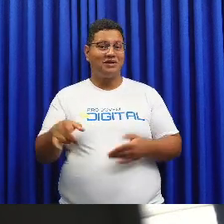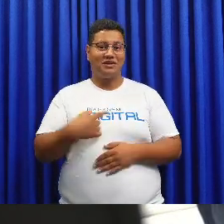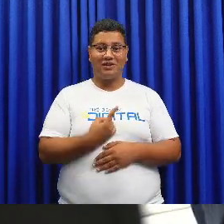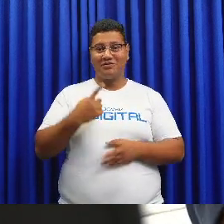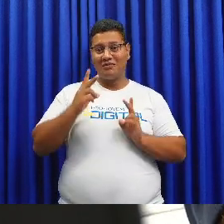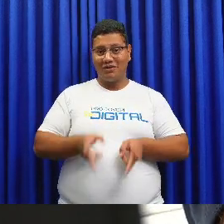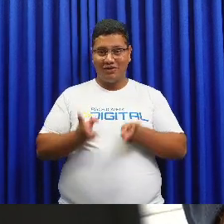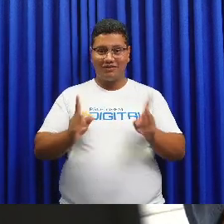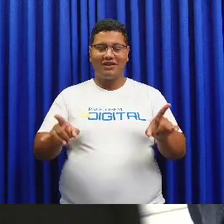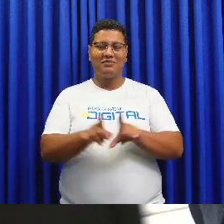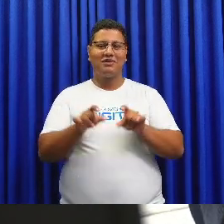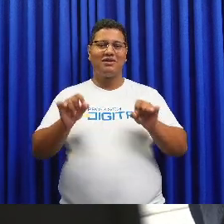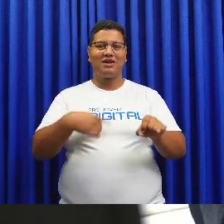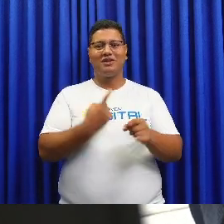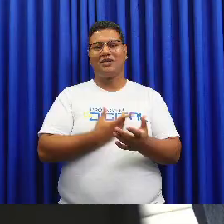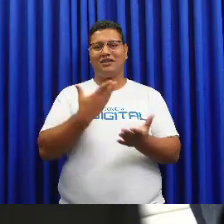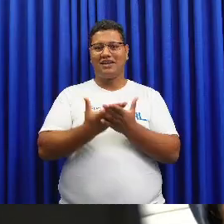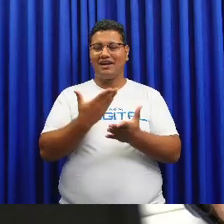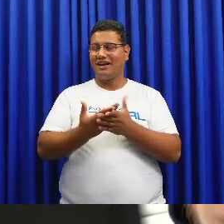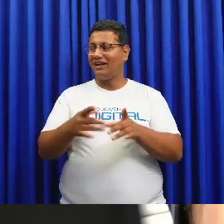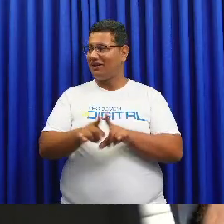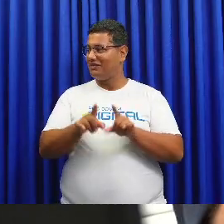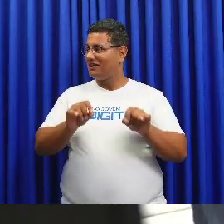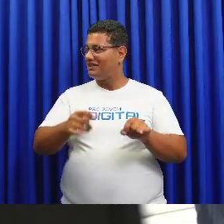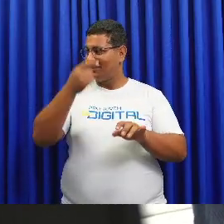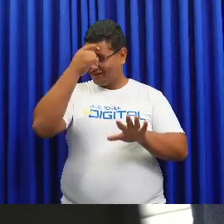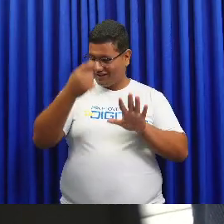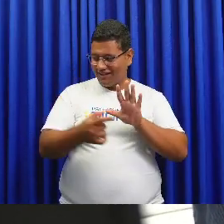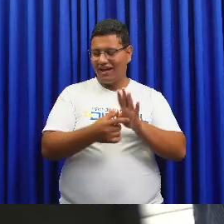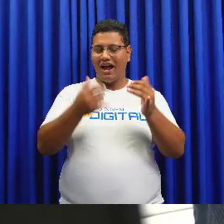vamos dar sequência aí à nossa aula de IA, de